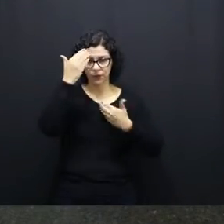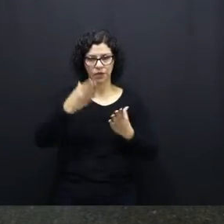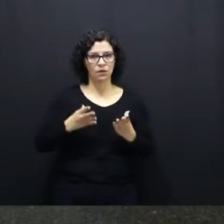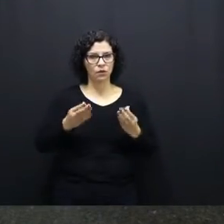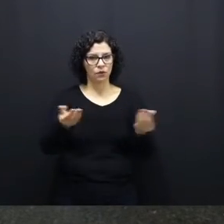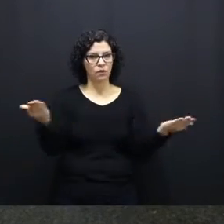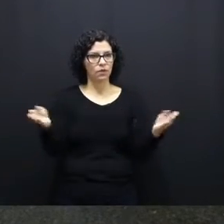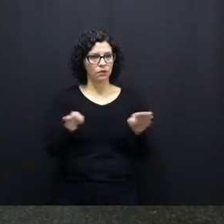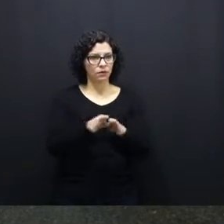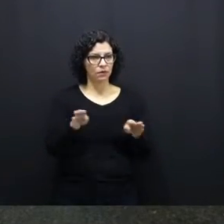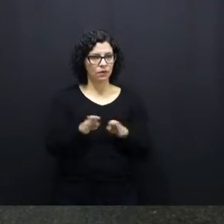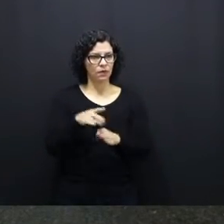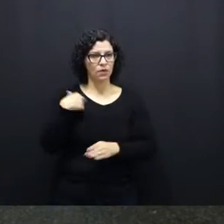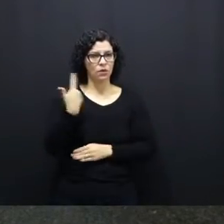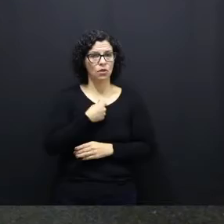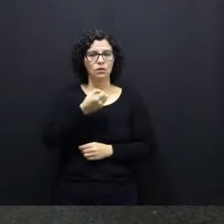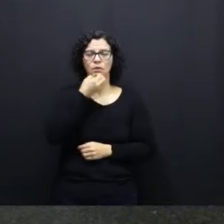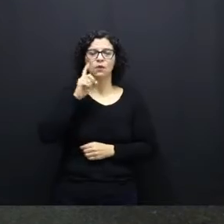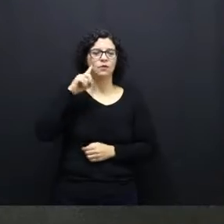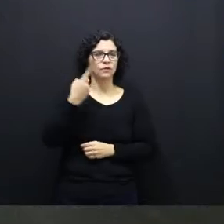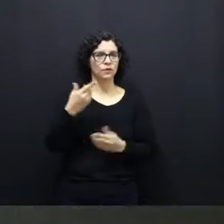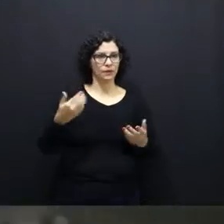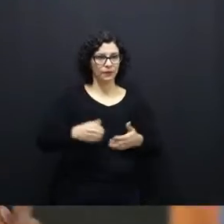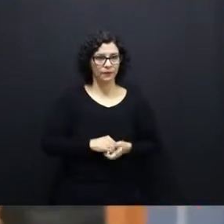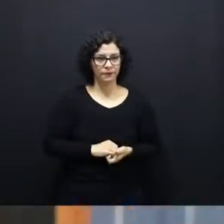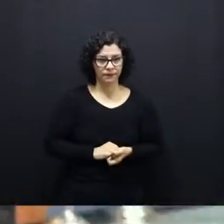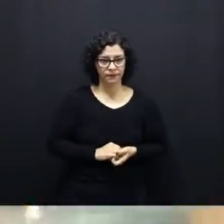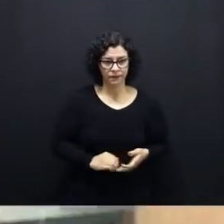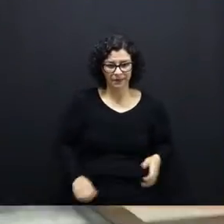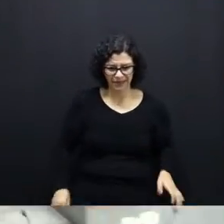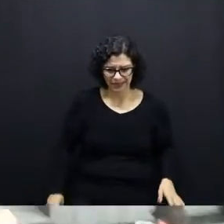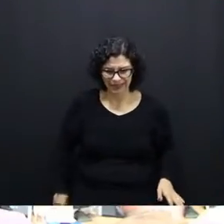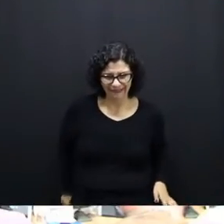obrigado a todos e a todas aí tenhamos um bom dia